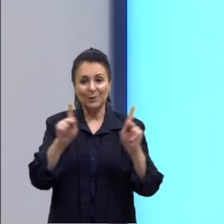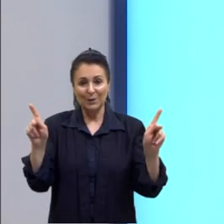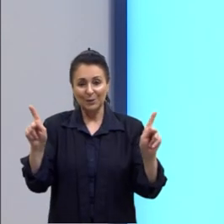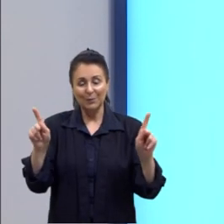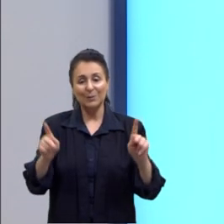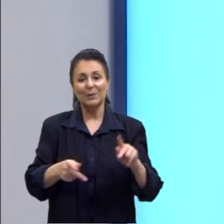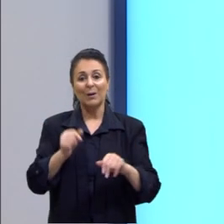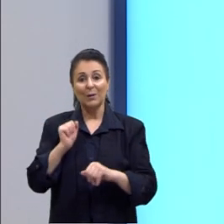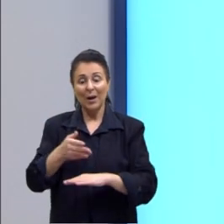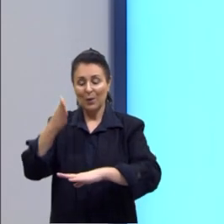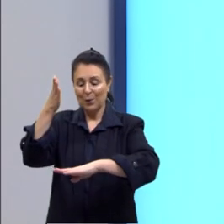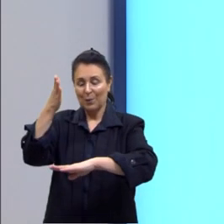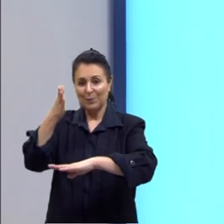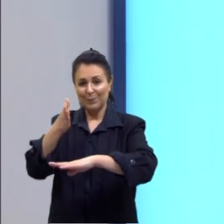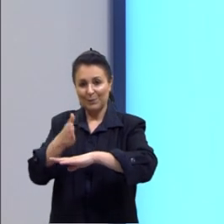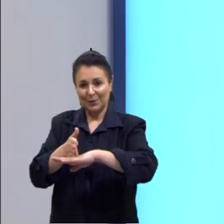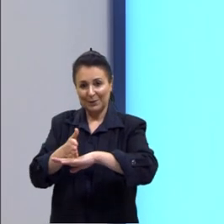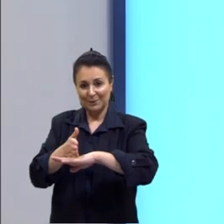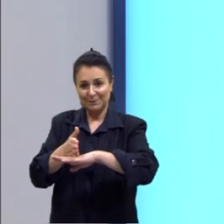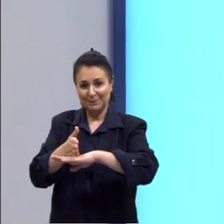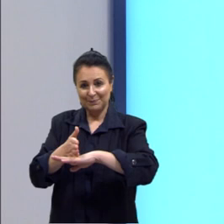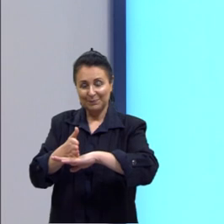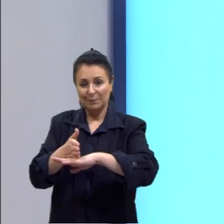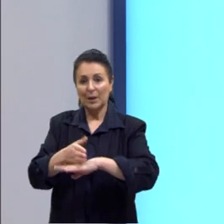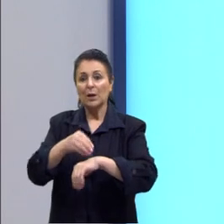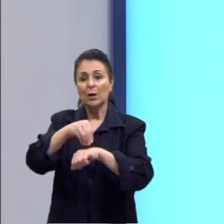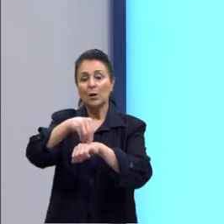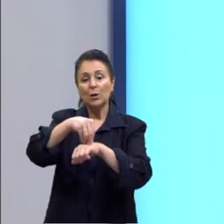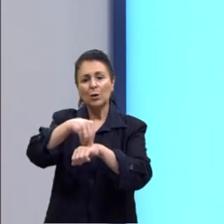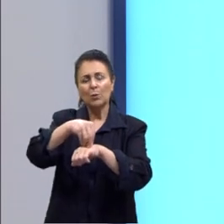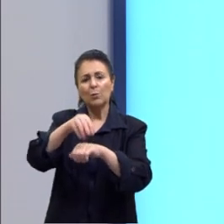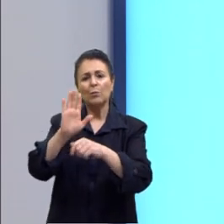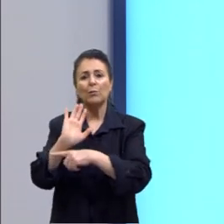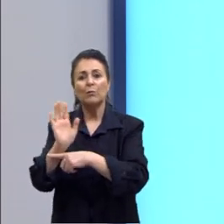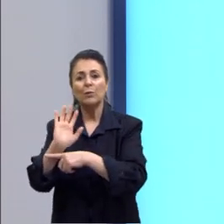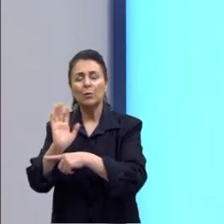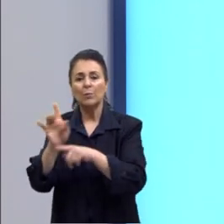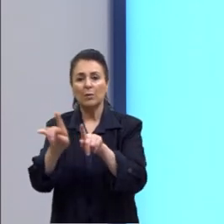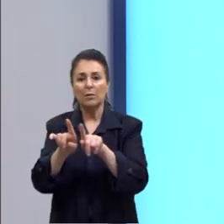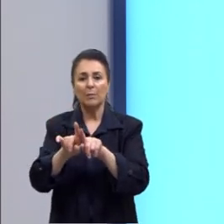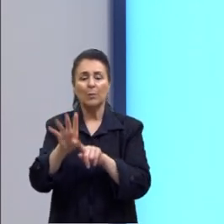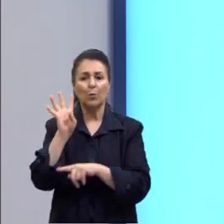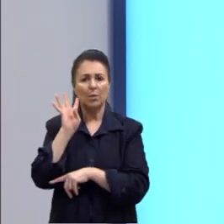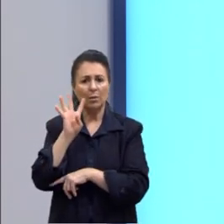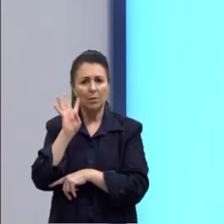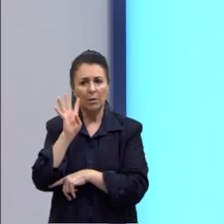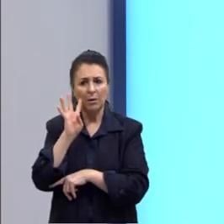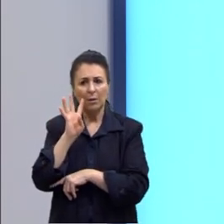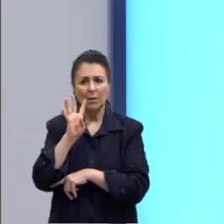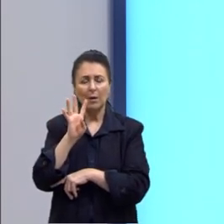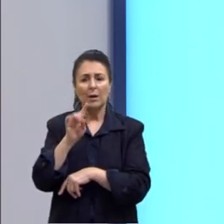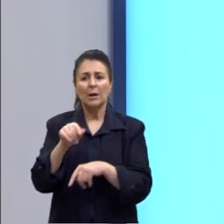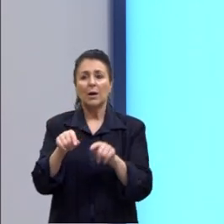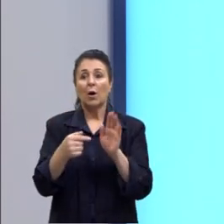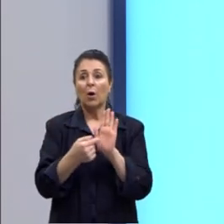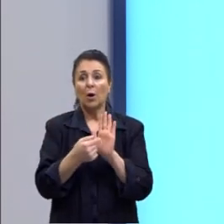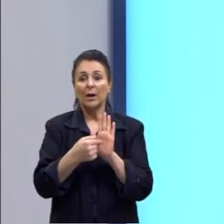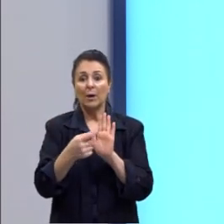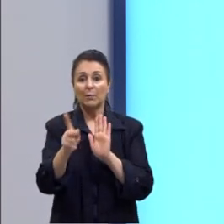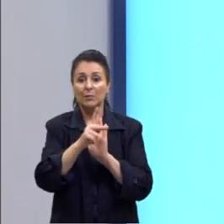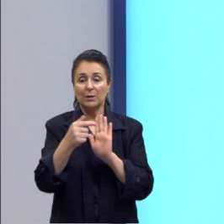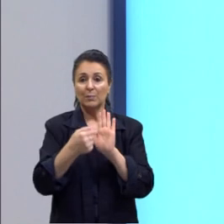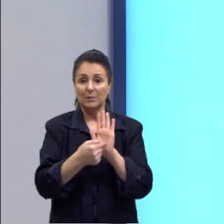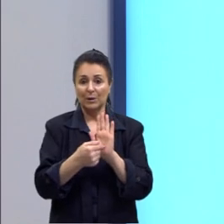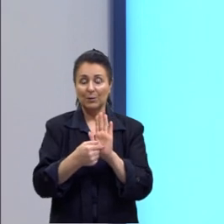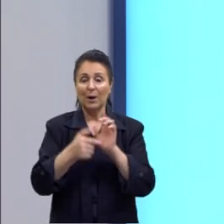moderno na e esse filme aqui que é um filme muito legal né A a dance que